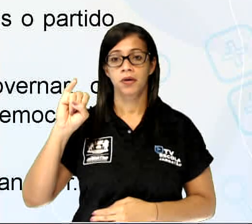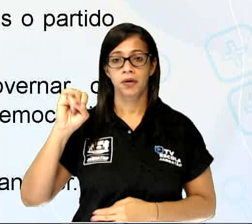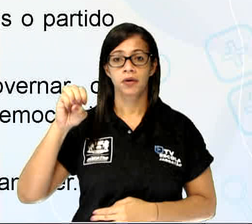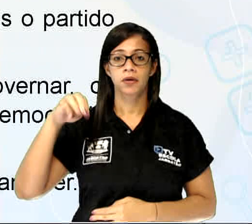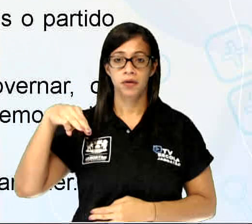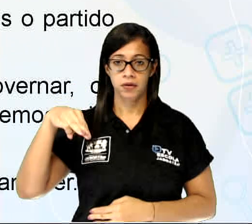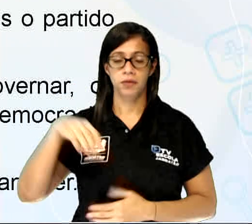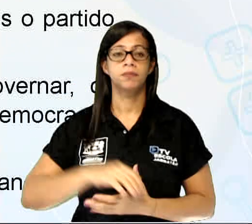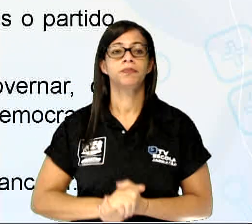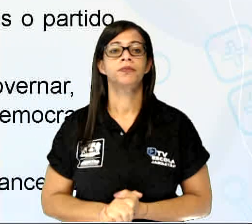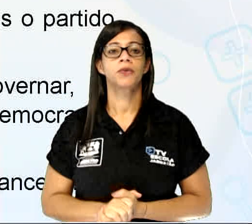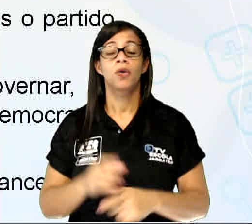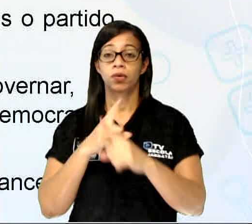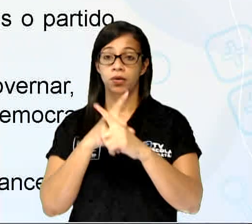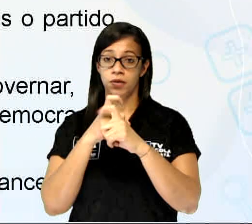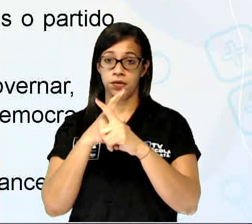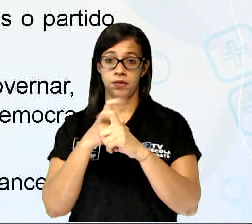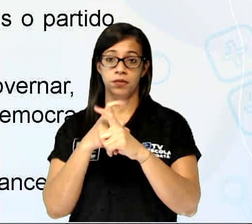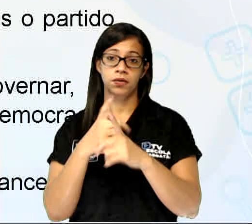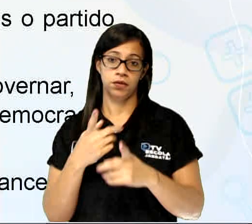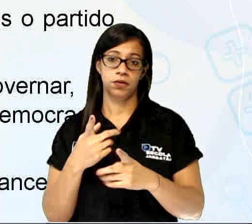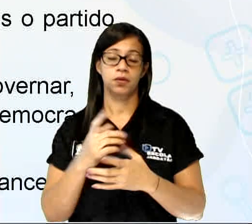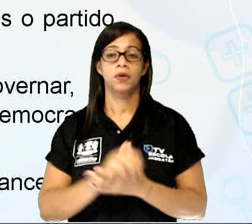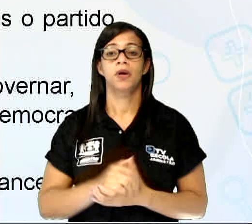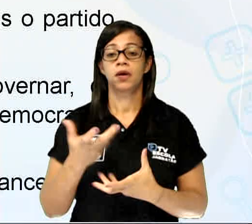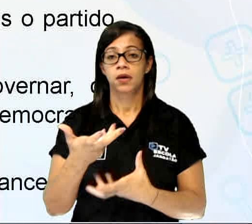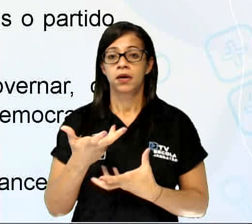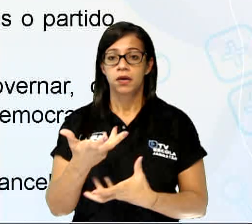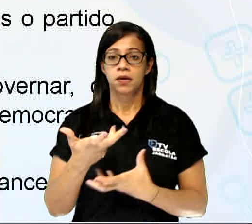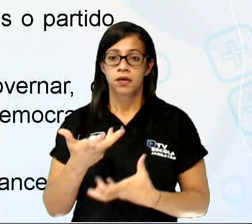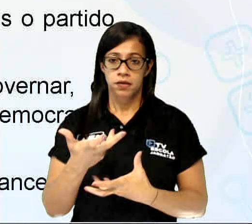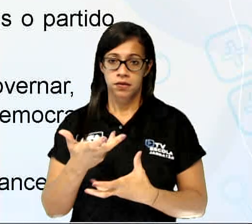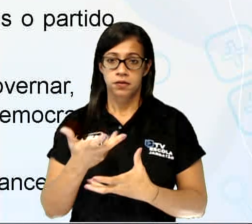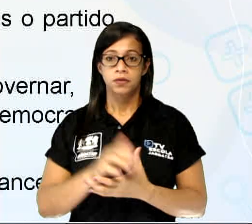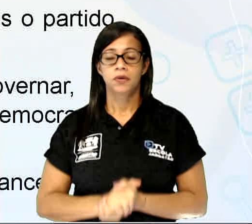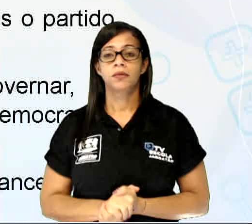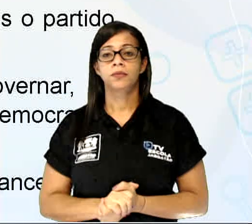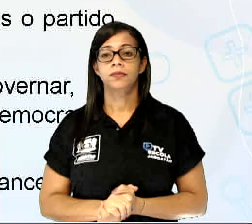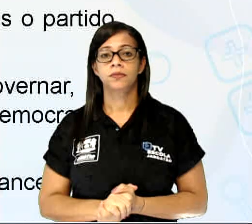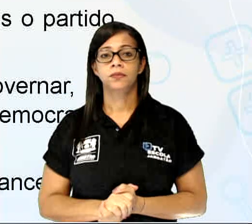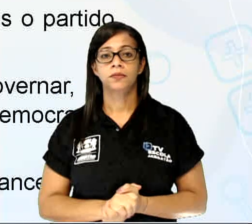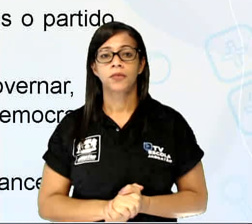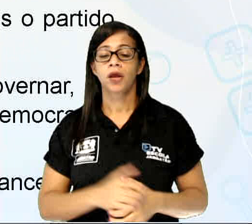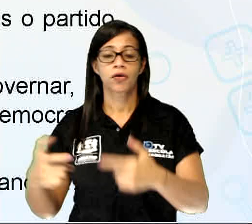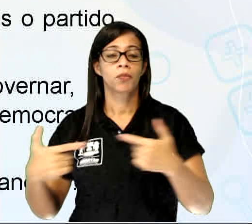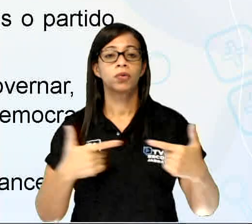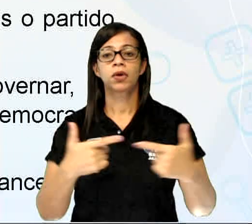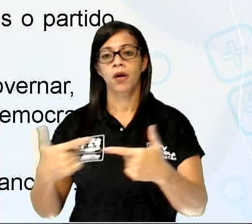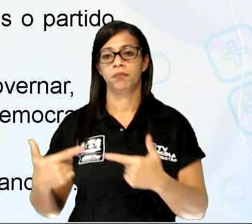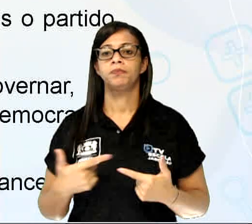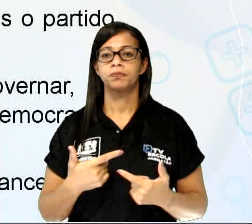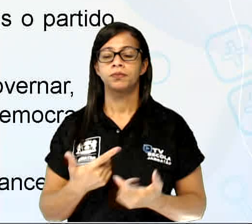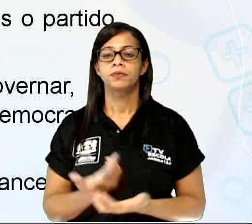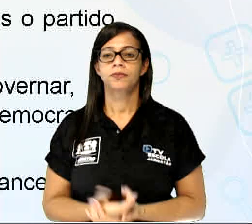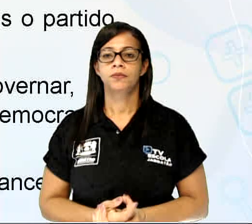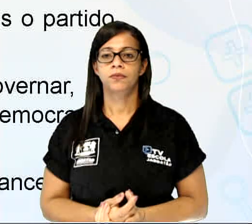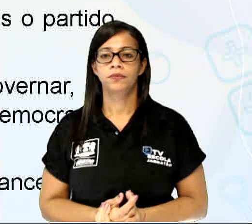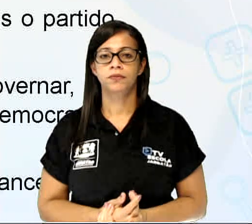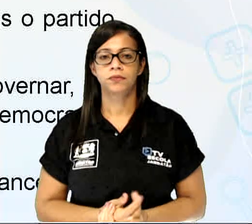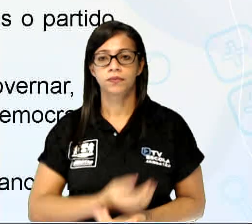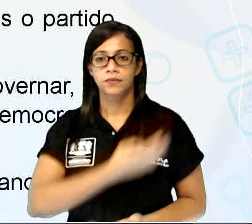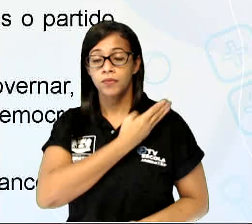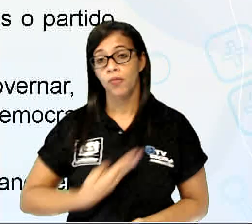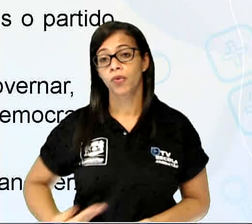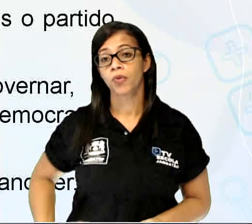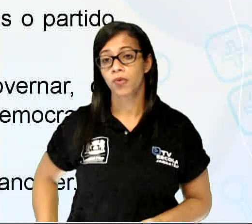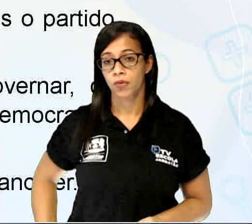mas disputar novas eleições. Entre 1923 e 1929, o desempenho nazista